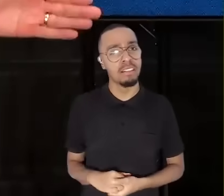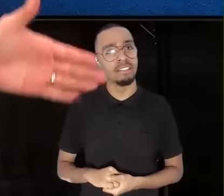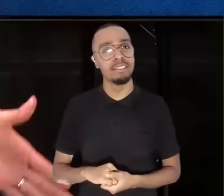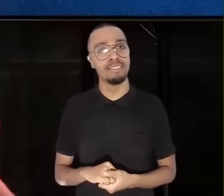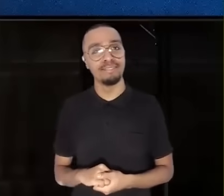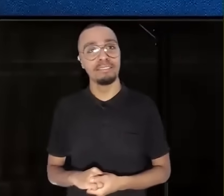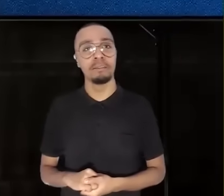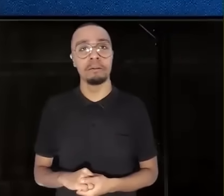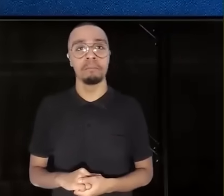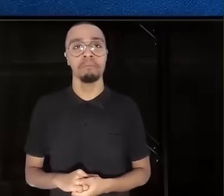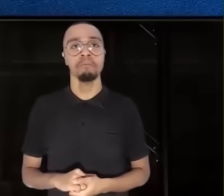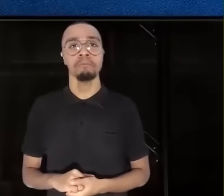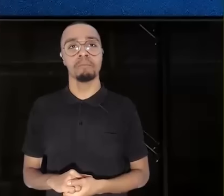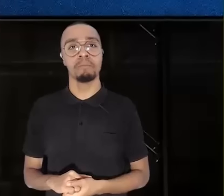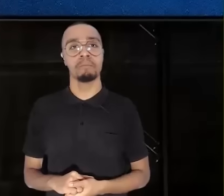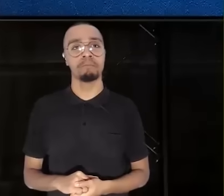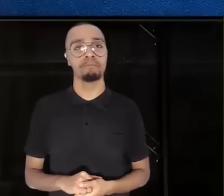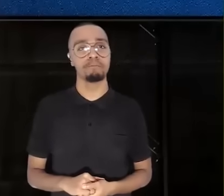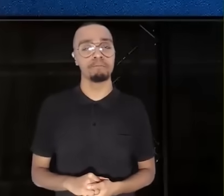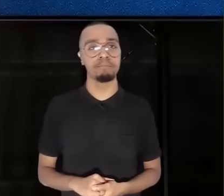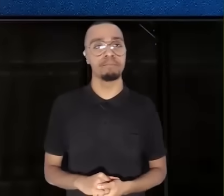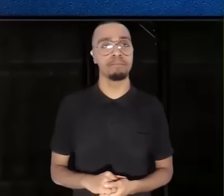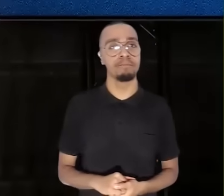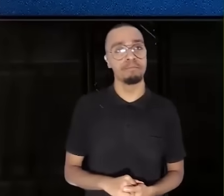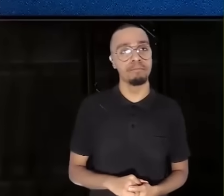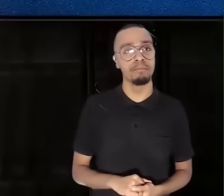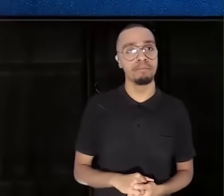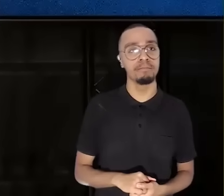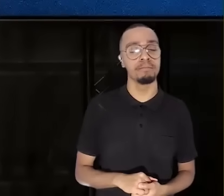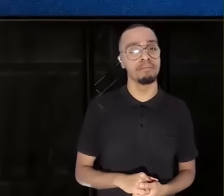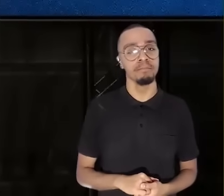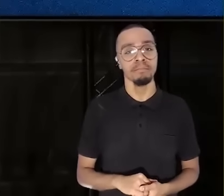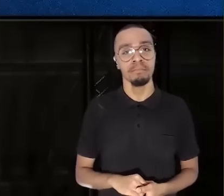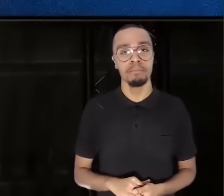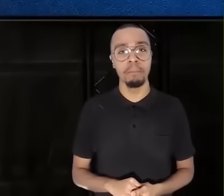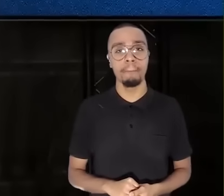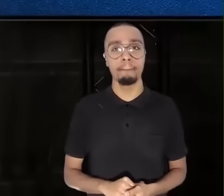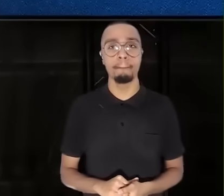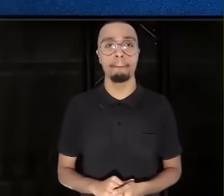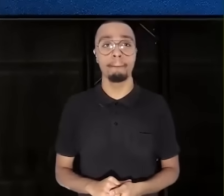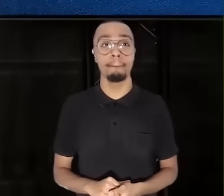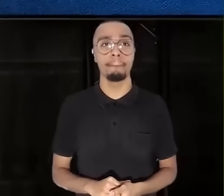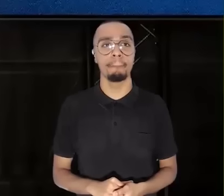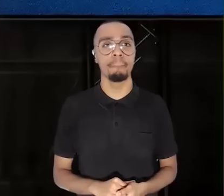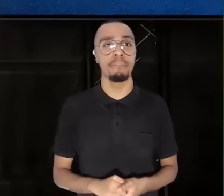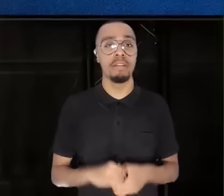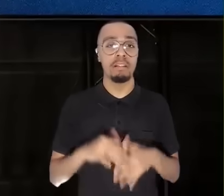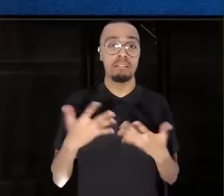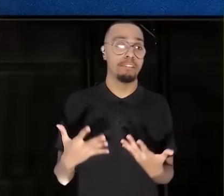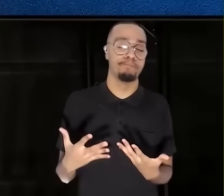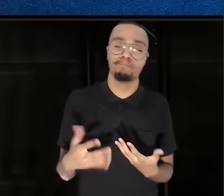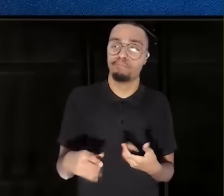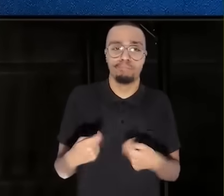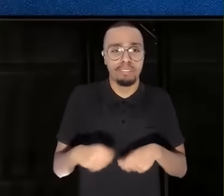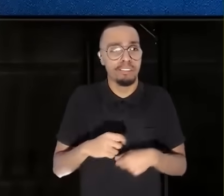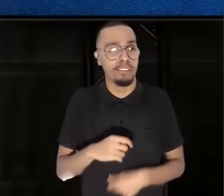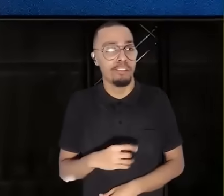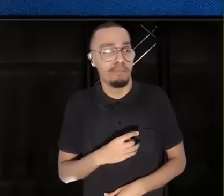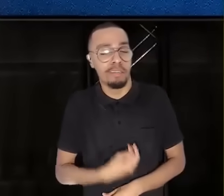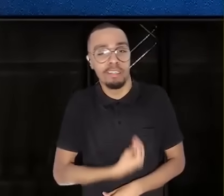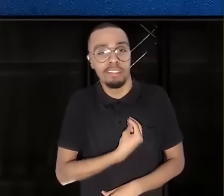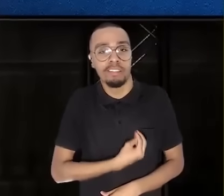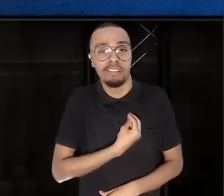terra paralelos, caminhando a obra redentora. Então não é uma vida angustiada por